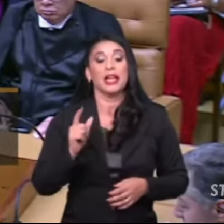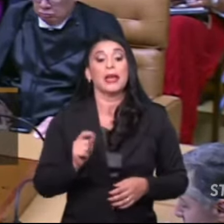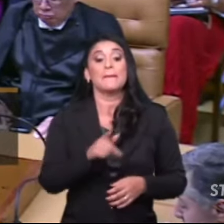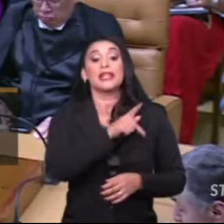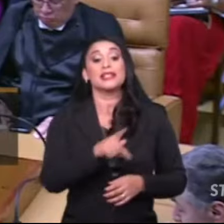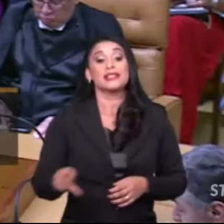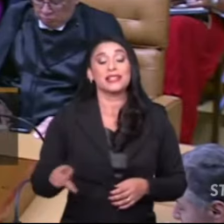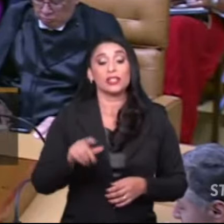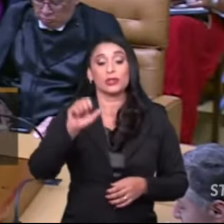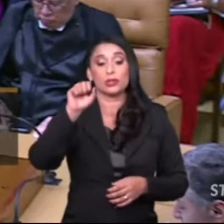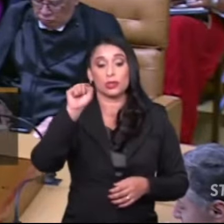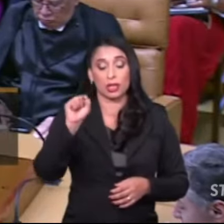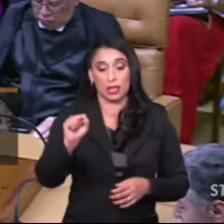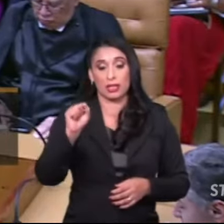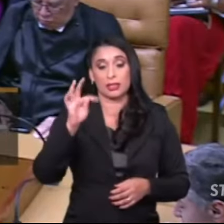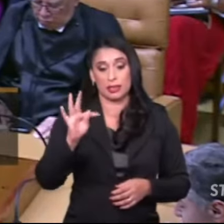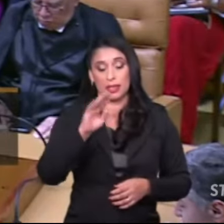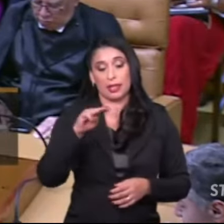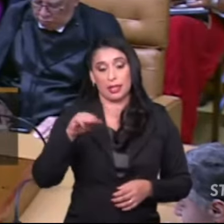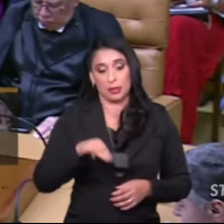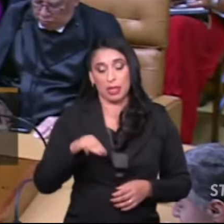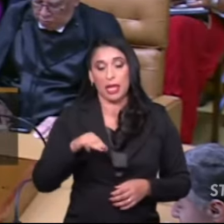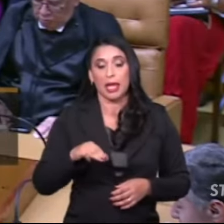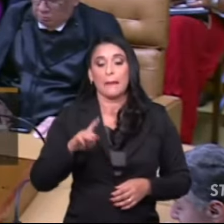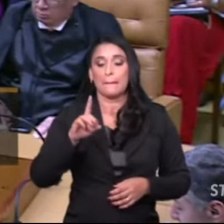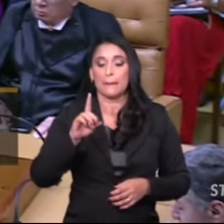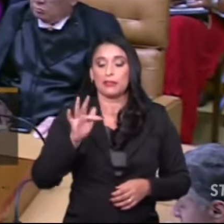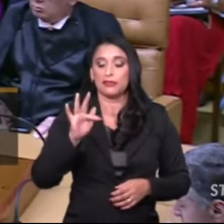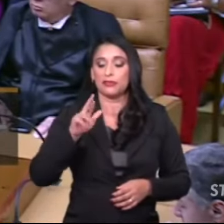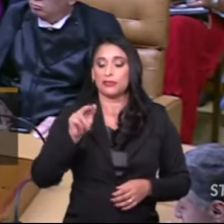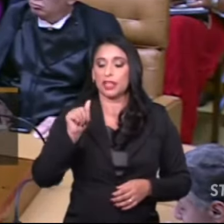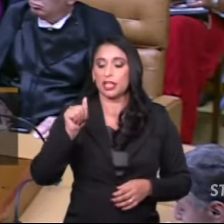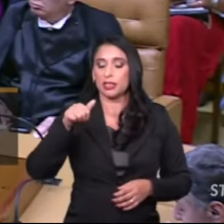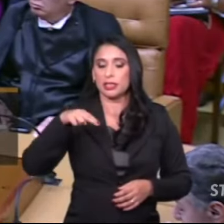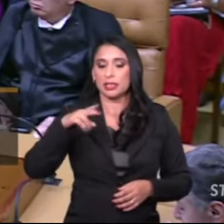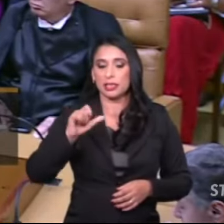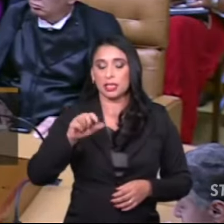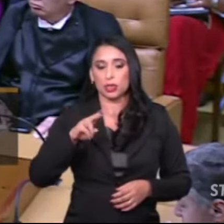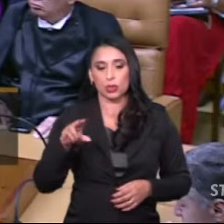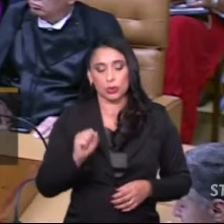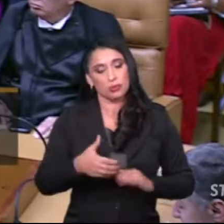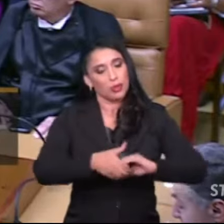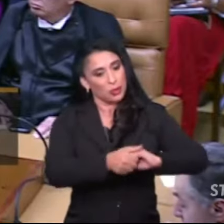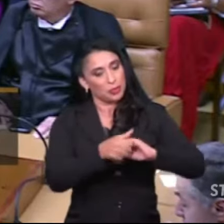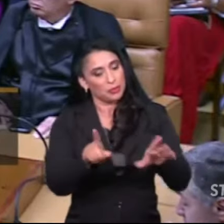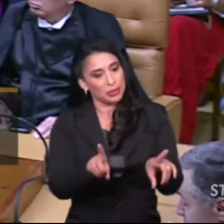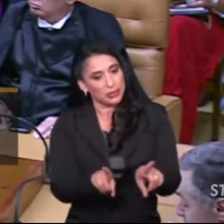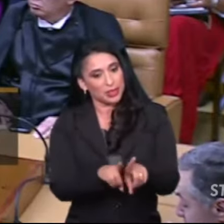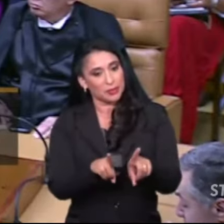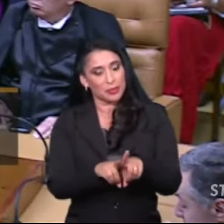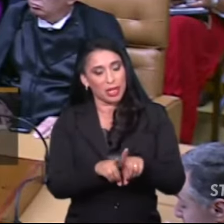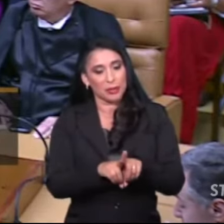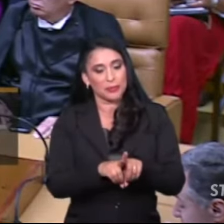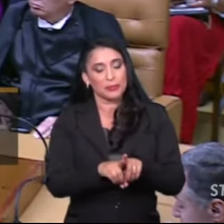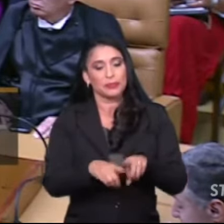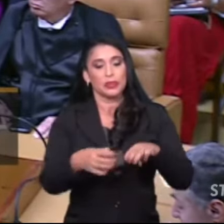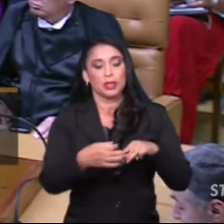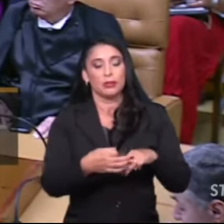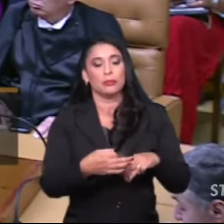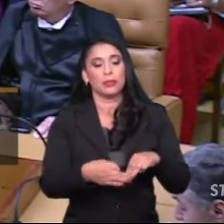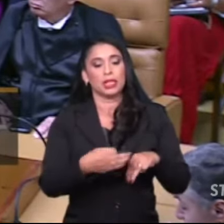Militar, ministro-tenente brigadeiro do ar Francisco Camelo, na pessoa de quem cumprimento também o senhor ministro